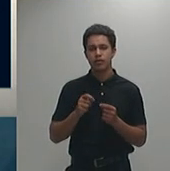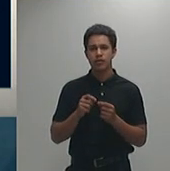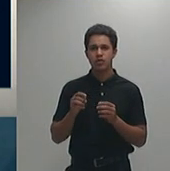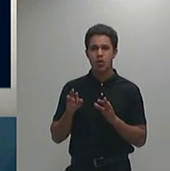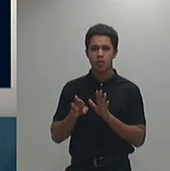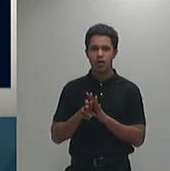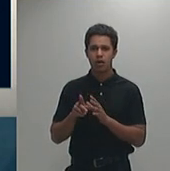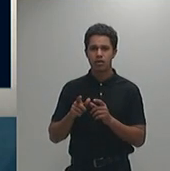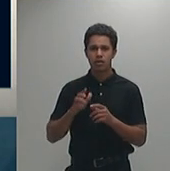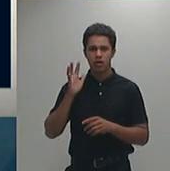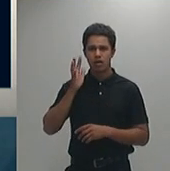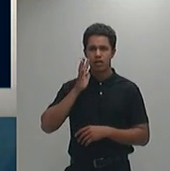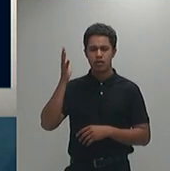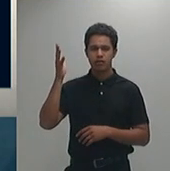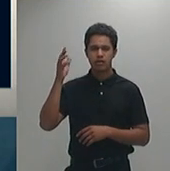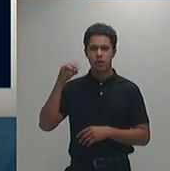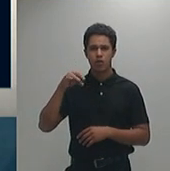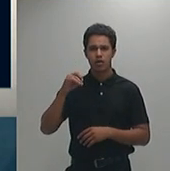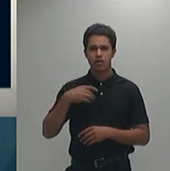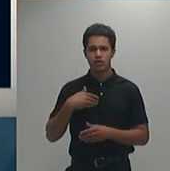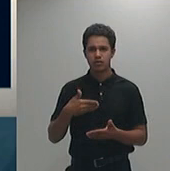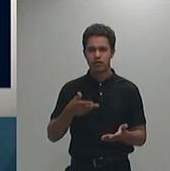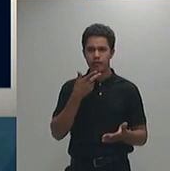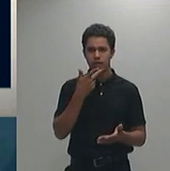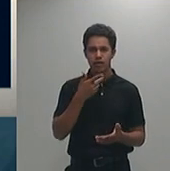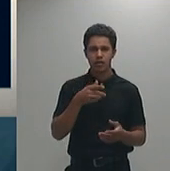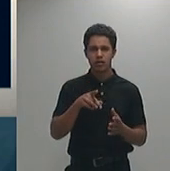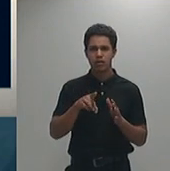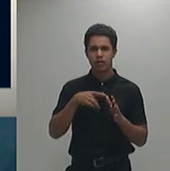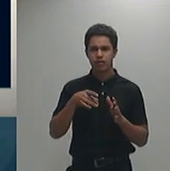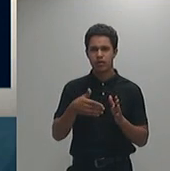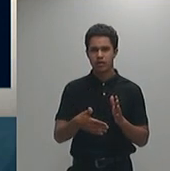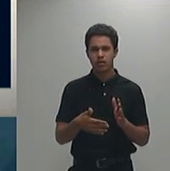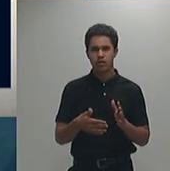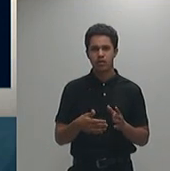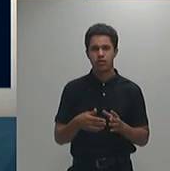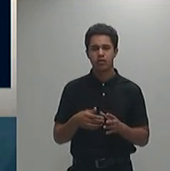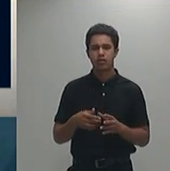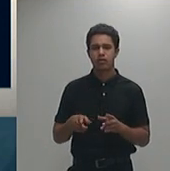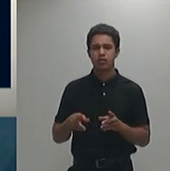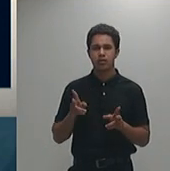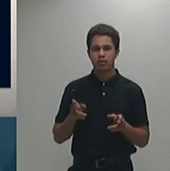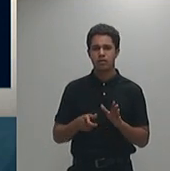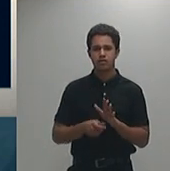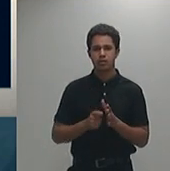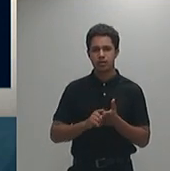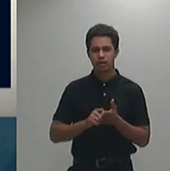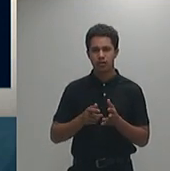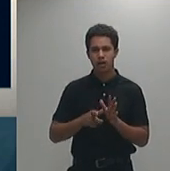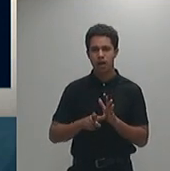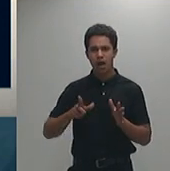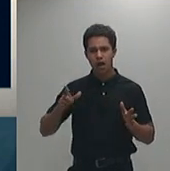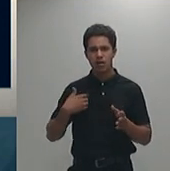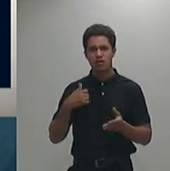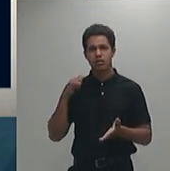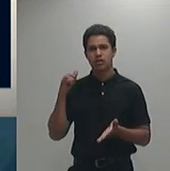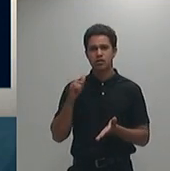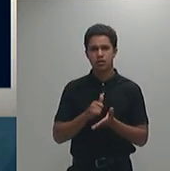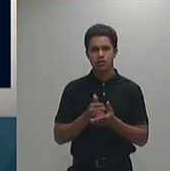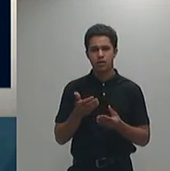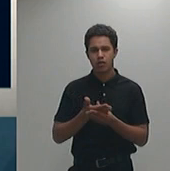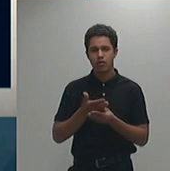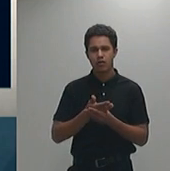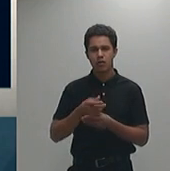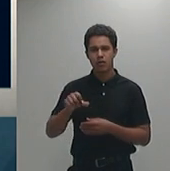da mencionada a página que não obstante pelo que se extrai dos Autos antes mesmo da instauração do procedimento 94